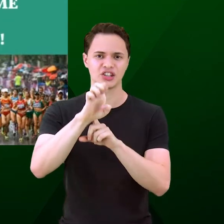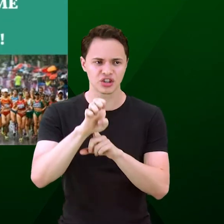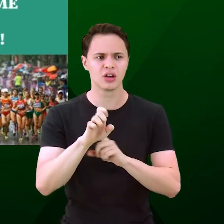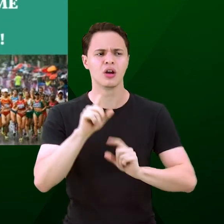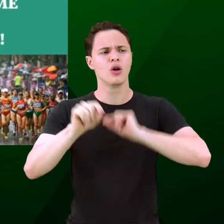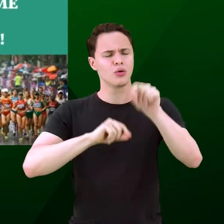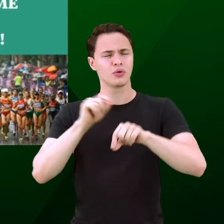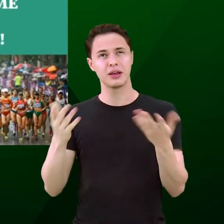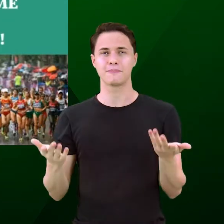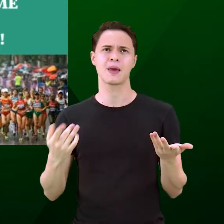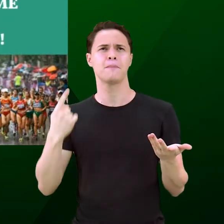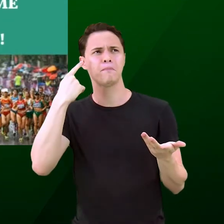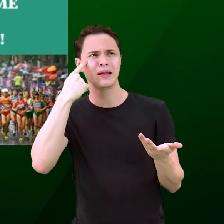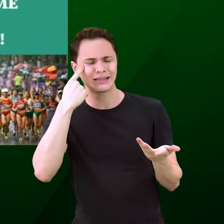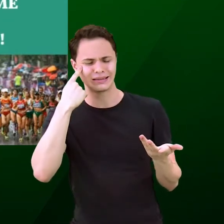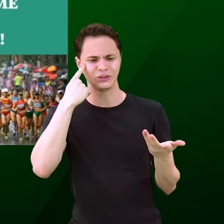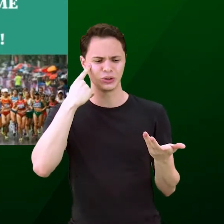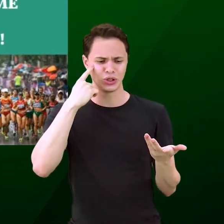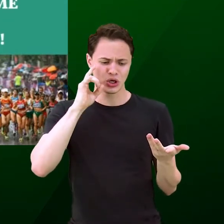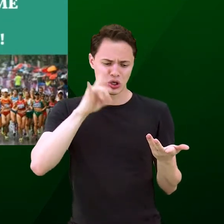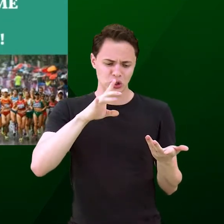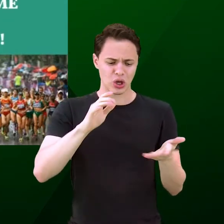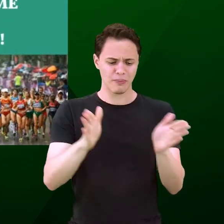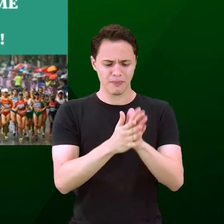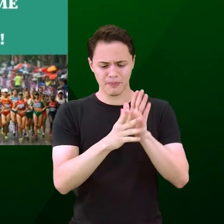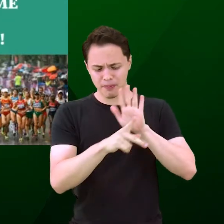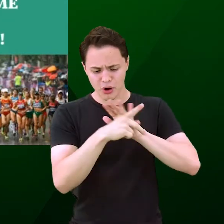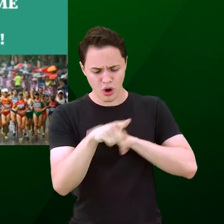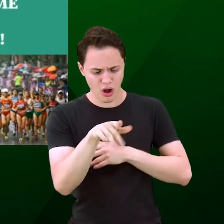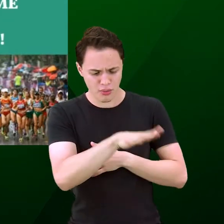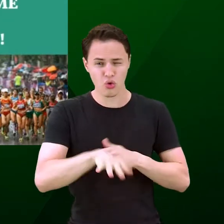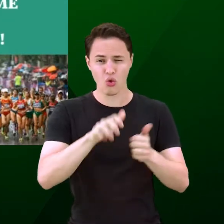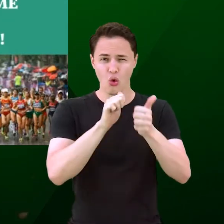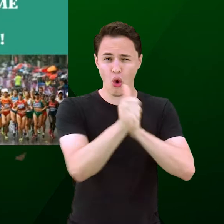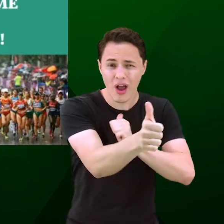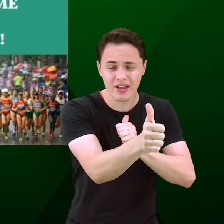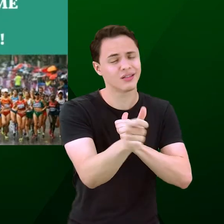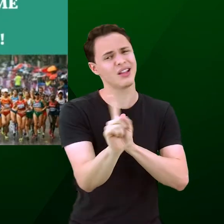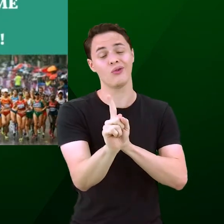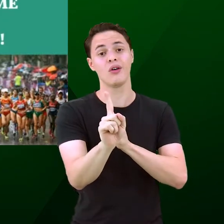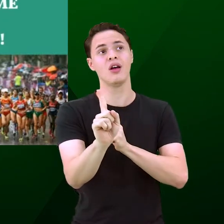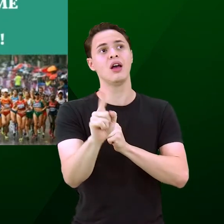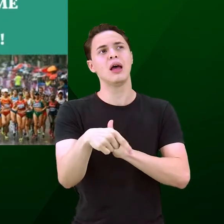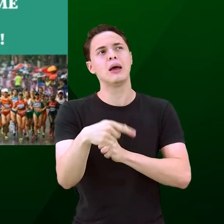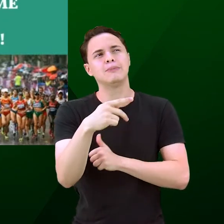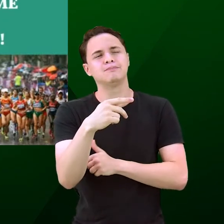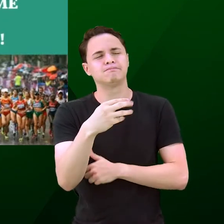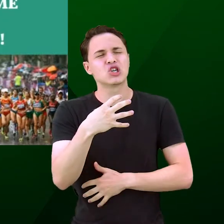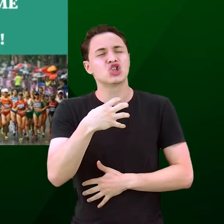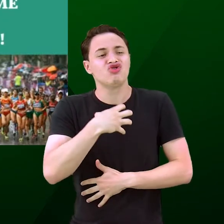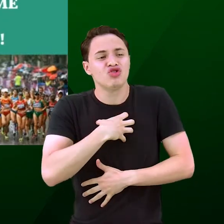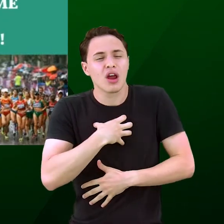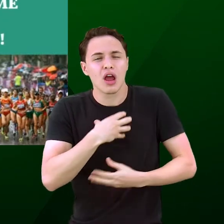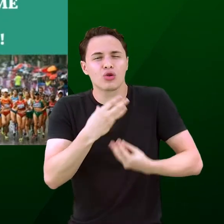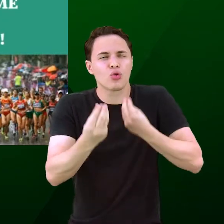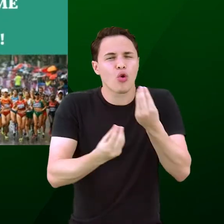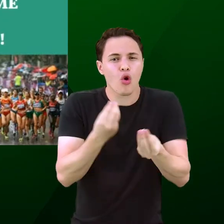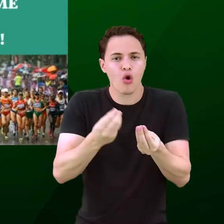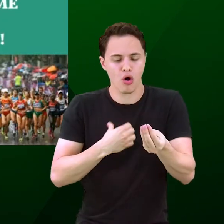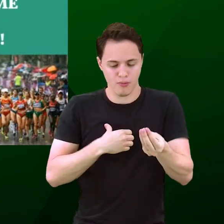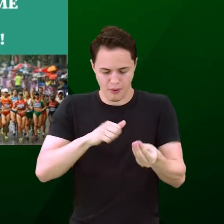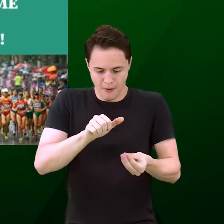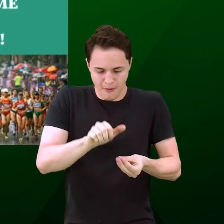sobrecarga. Né? O que é uma sobrecarga? Eu preciso praticar isso mais vezes. Isso que é a corrida. Né? Isso